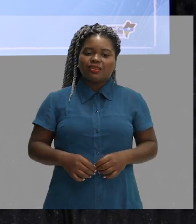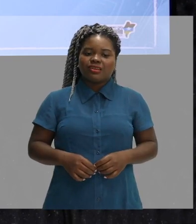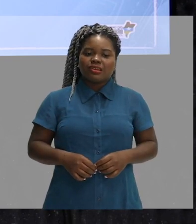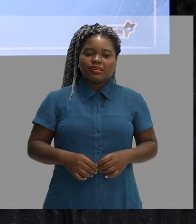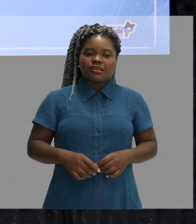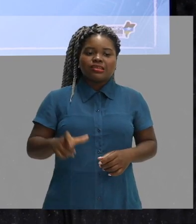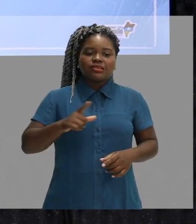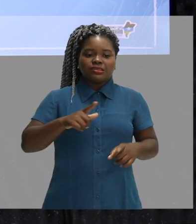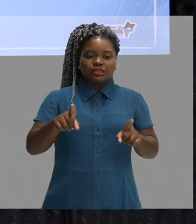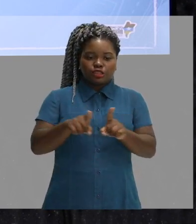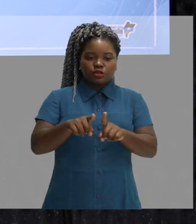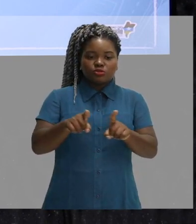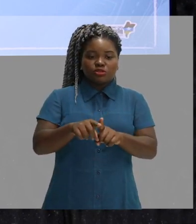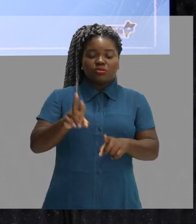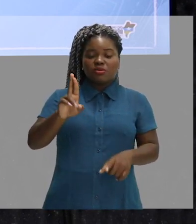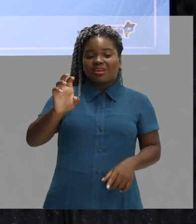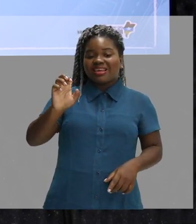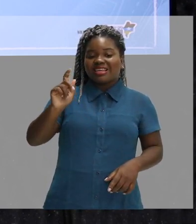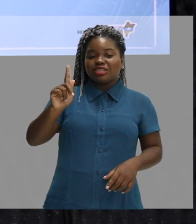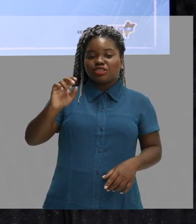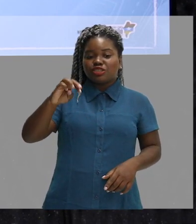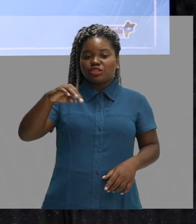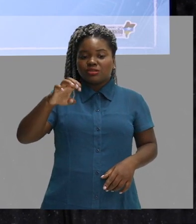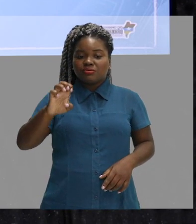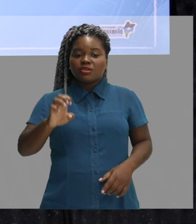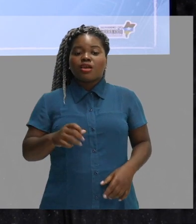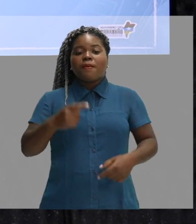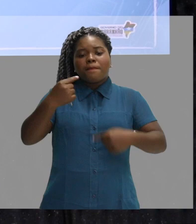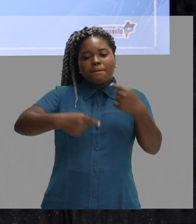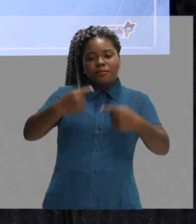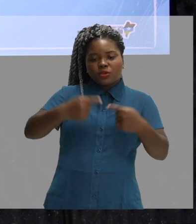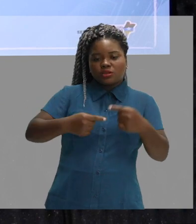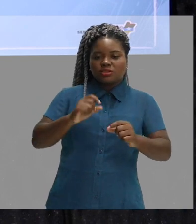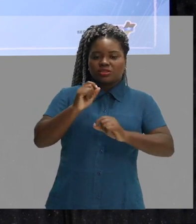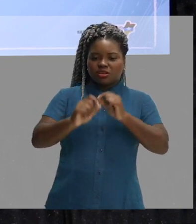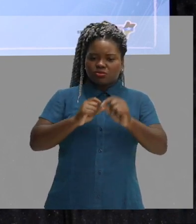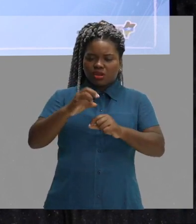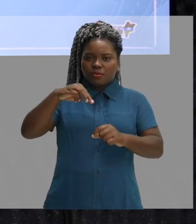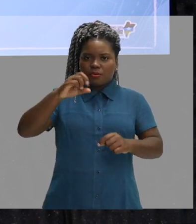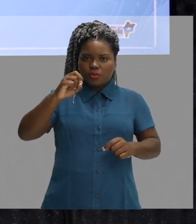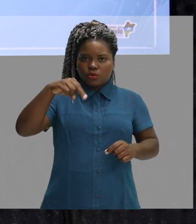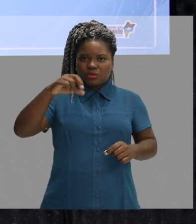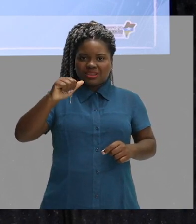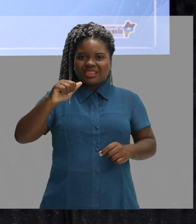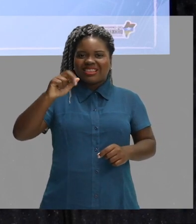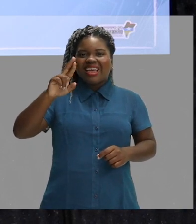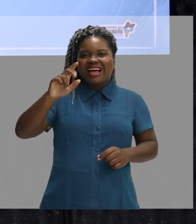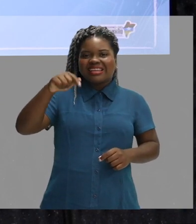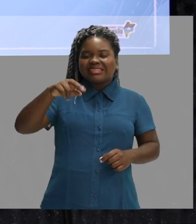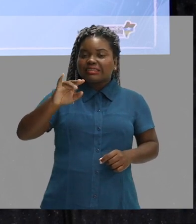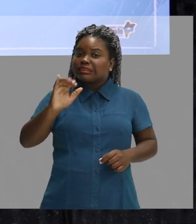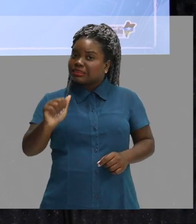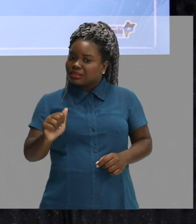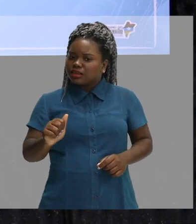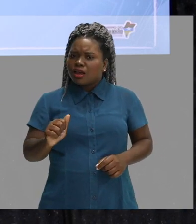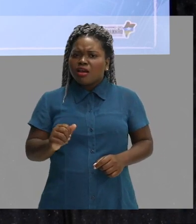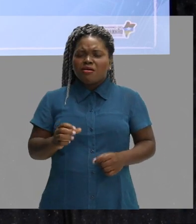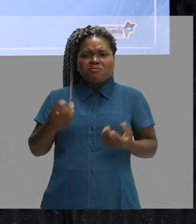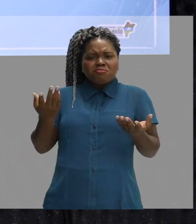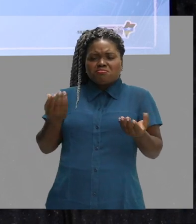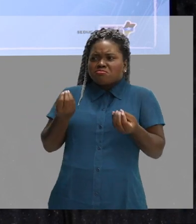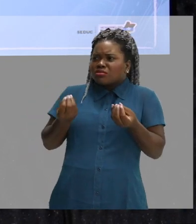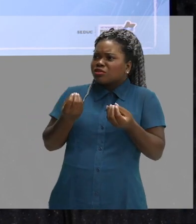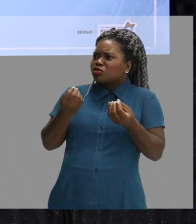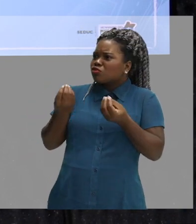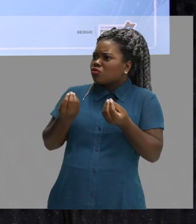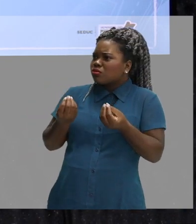regime político ideal para Montesquieu é uma monarquia constitucional. Aí tu pergunta, monarquia, professor? Isso.